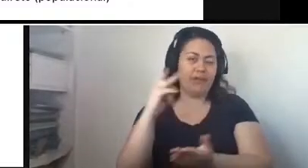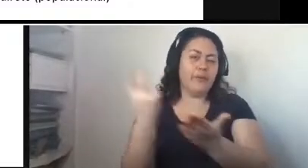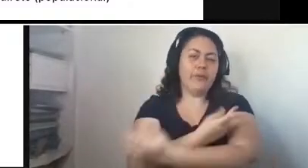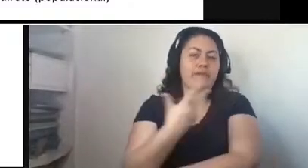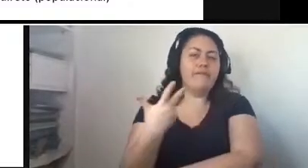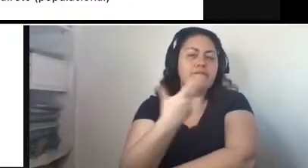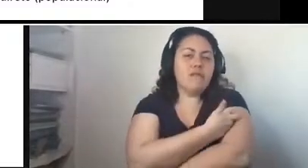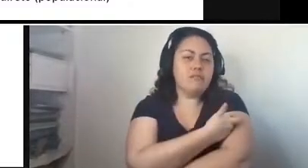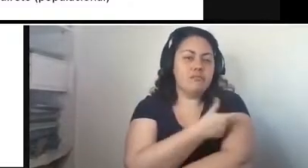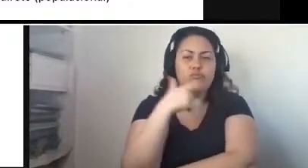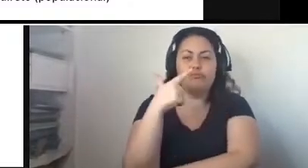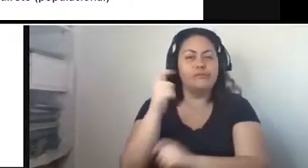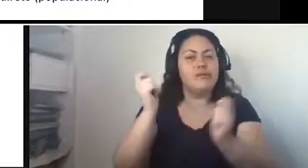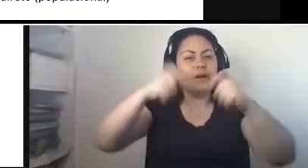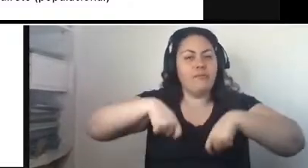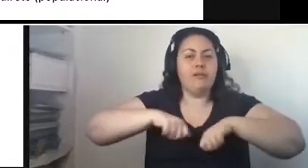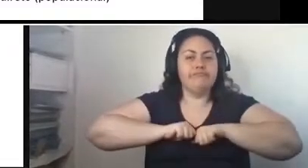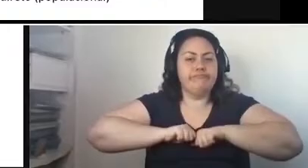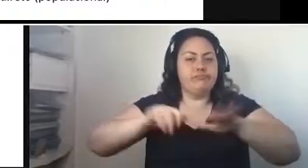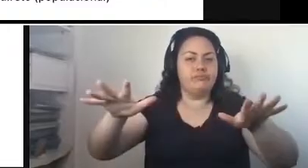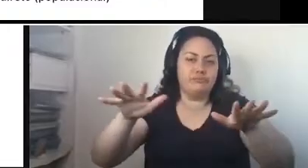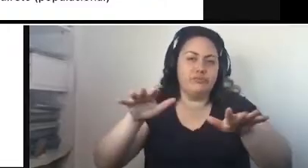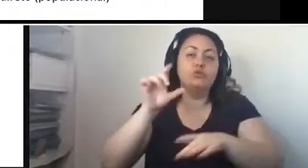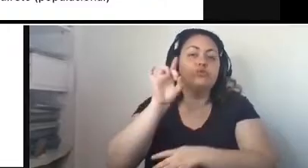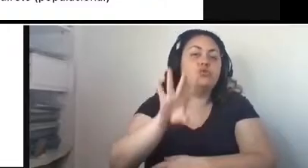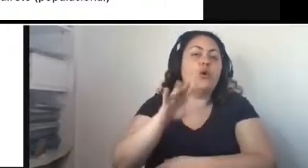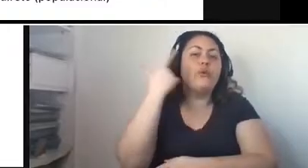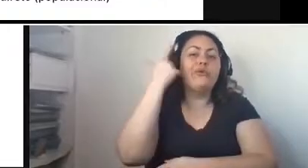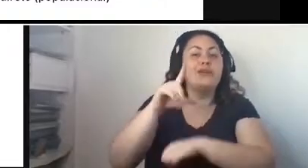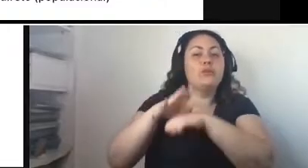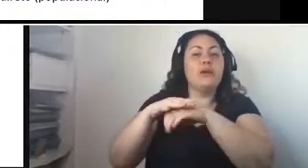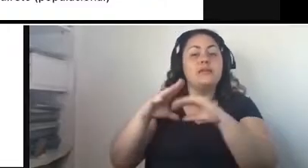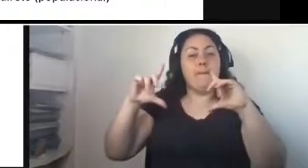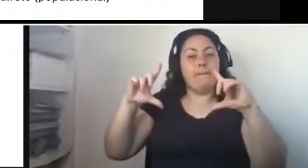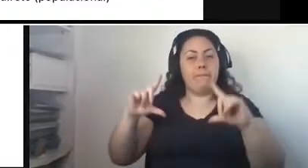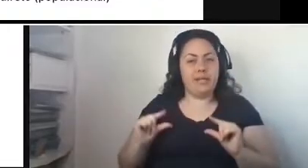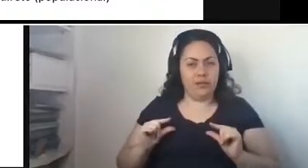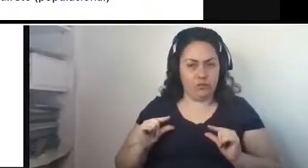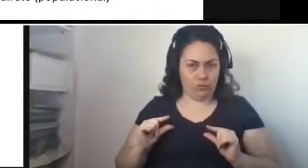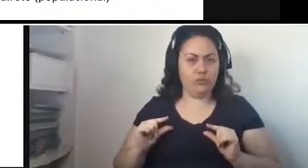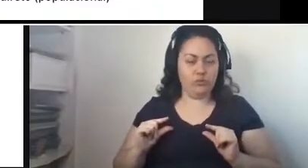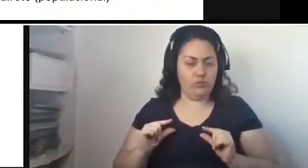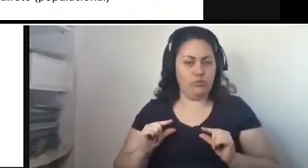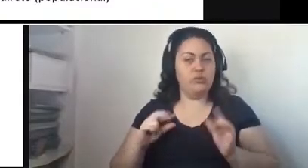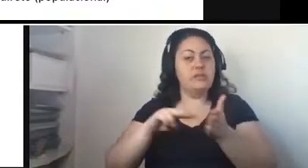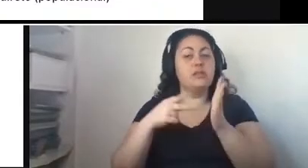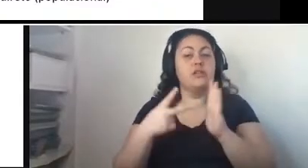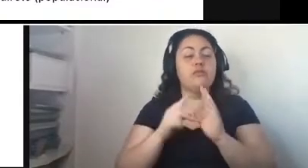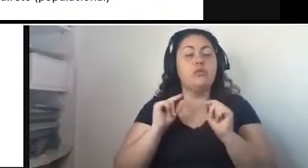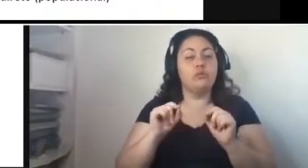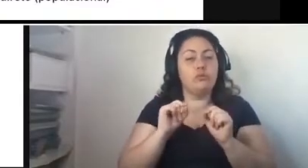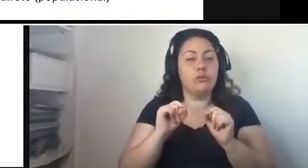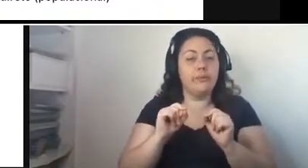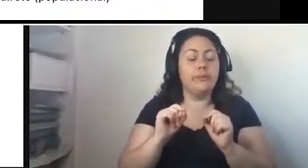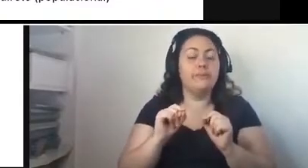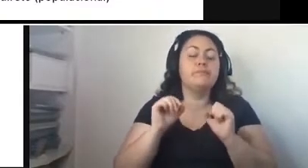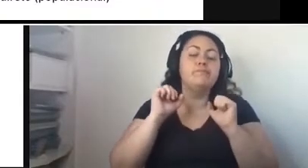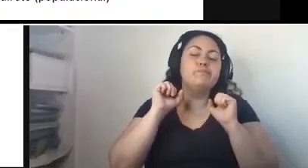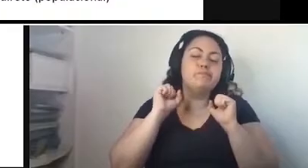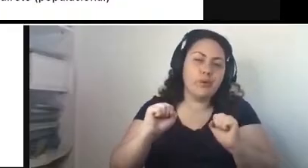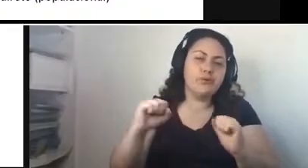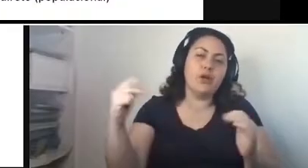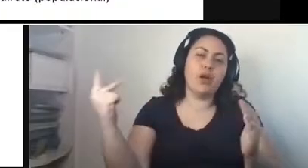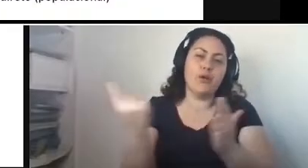a transmissão, ou seja, só tiverem o efeito de reduzir a doença, elas podem causar um efeito adverso,